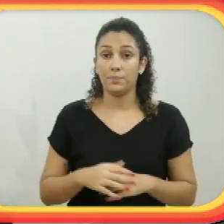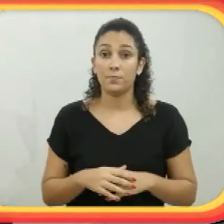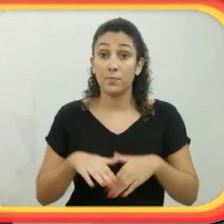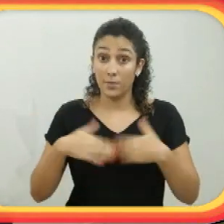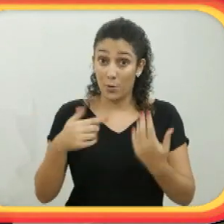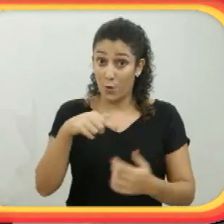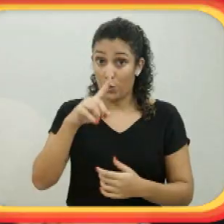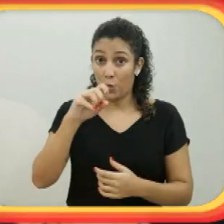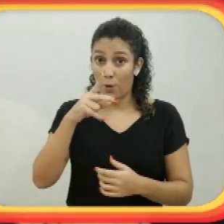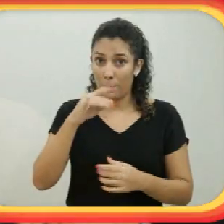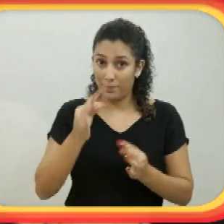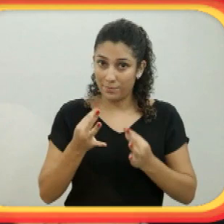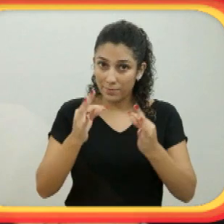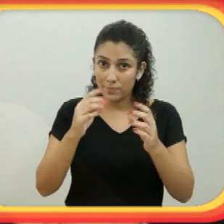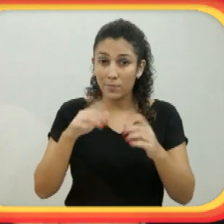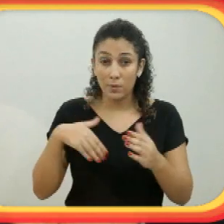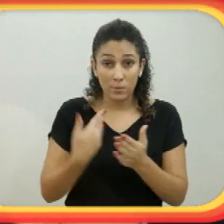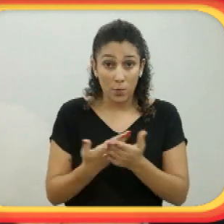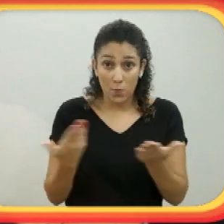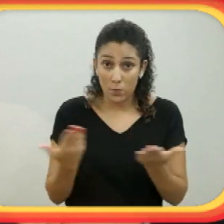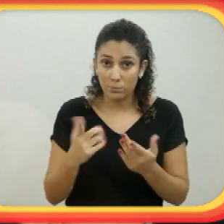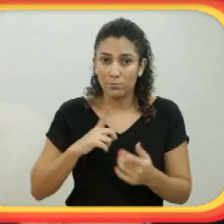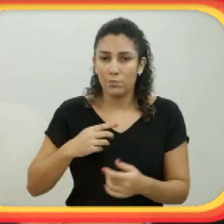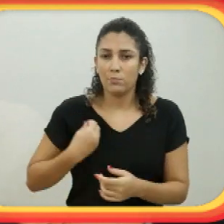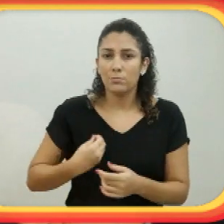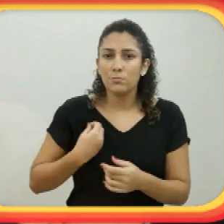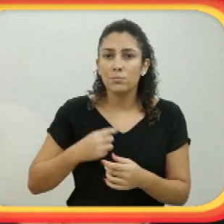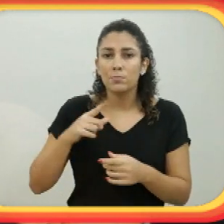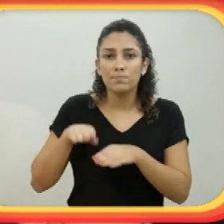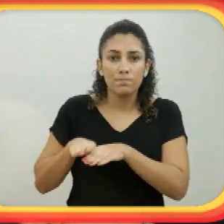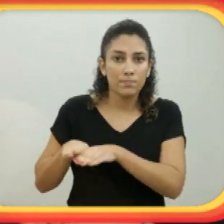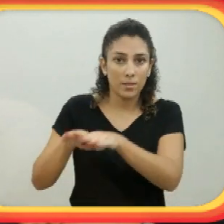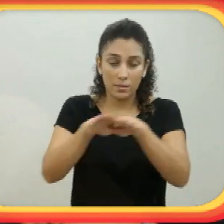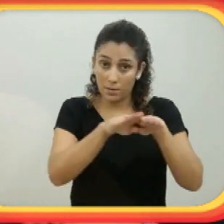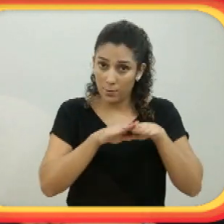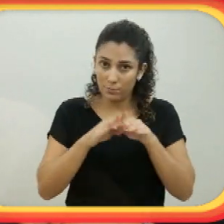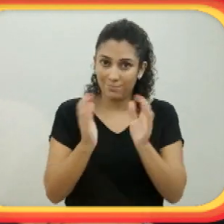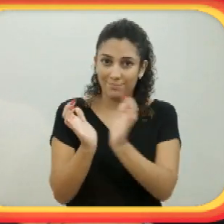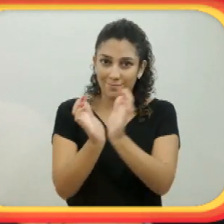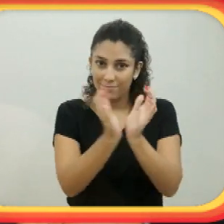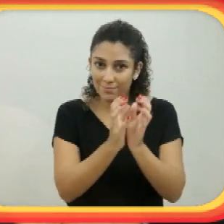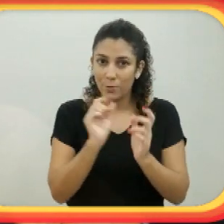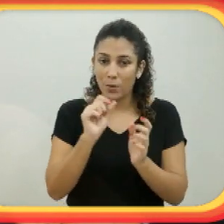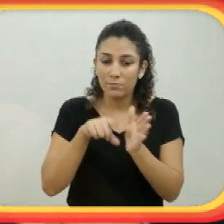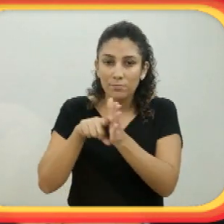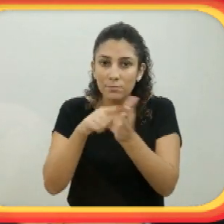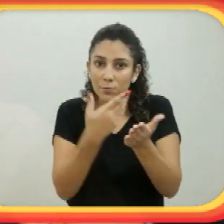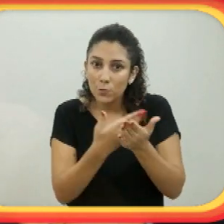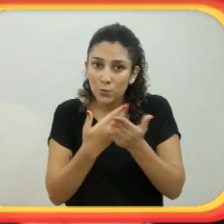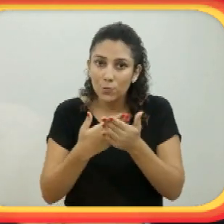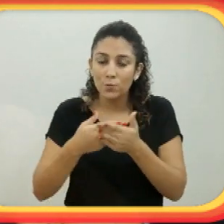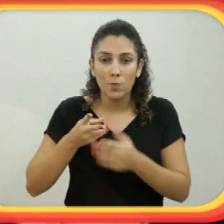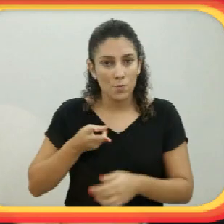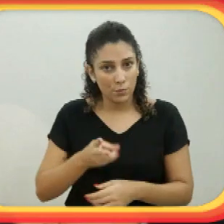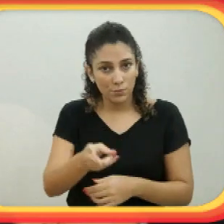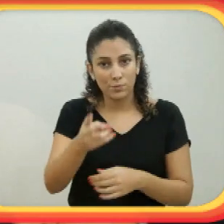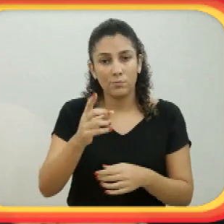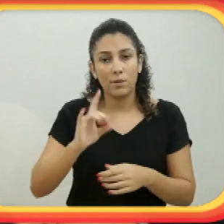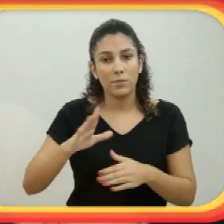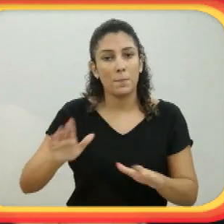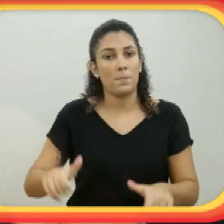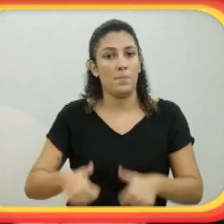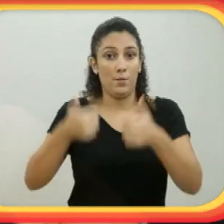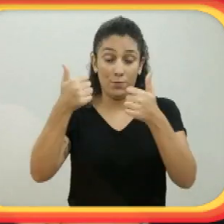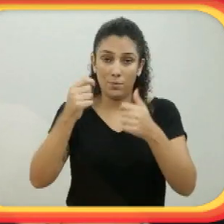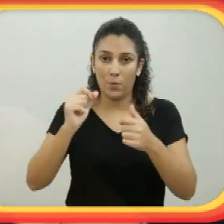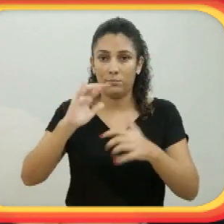doping tecnológico. Hoje em dia existe toda uma padronização com relação a isso e comitês que fazem estudos constantemente para cada vez refinar